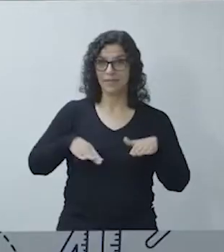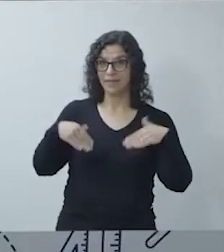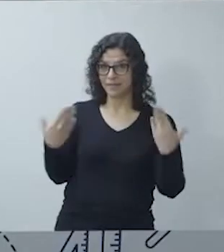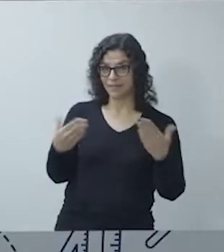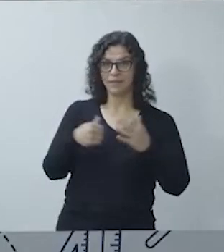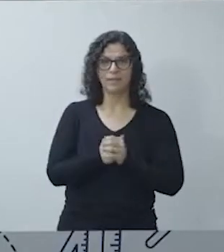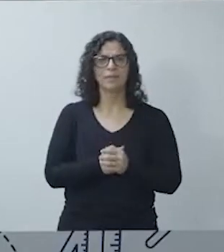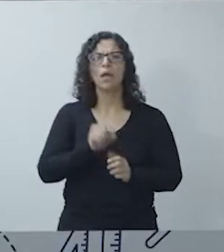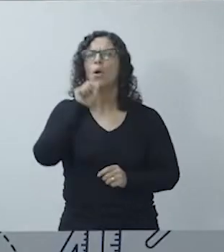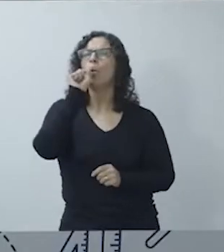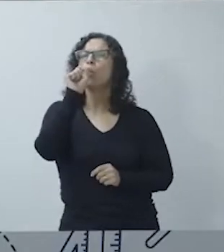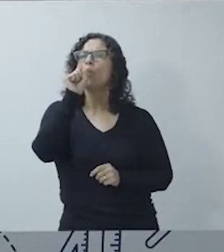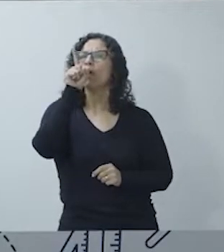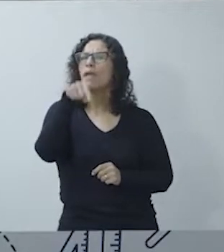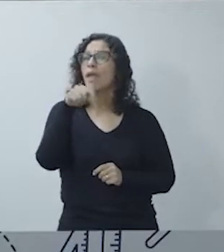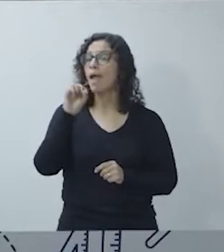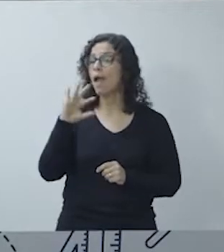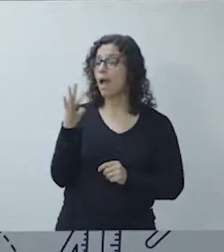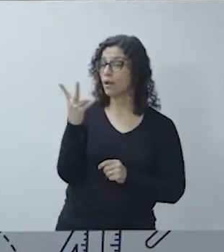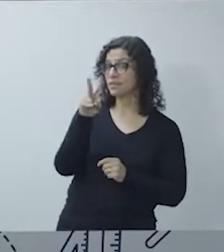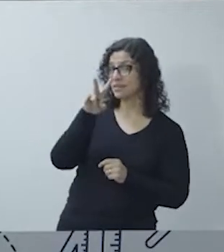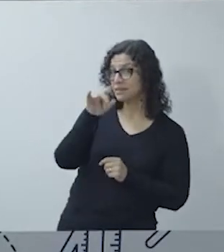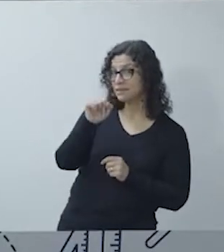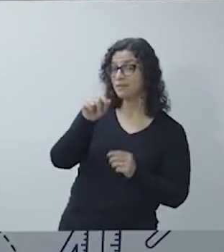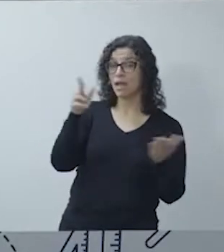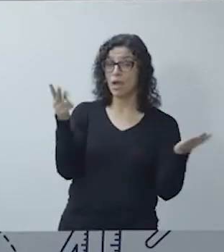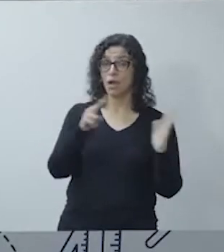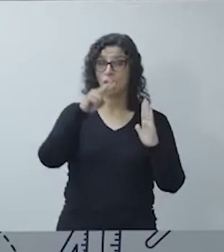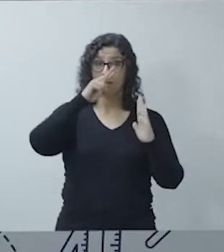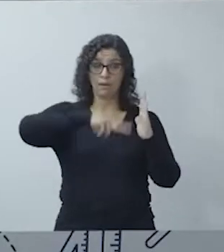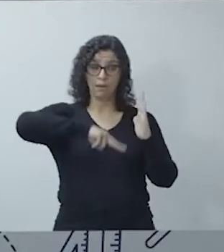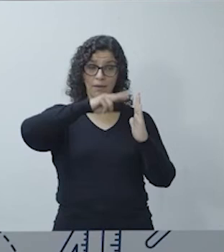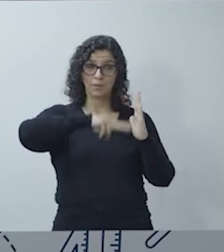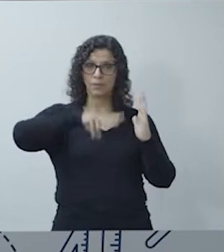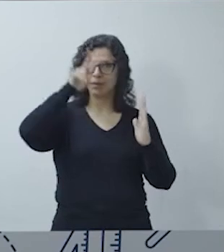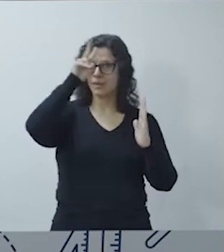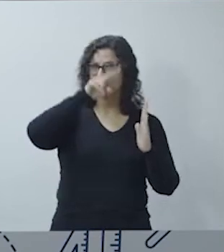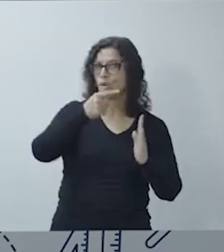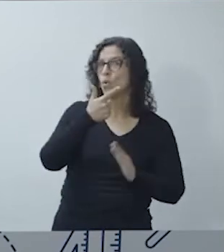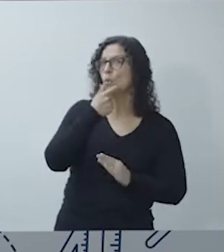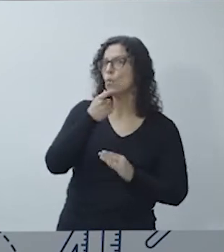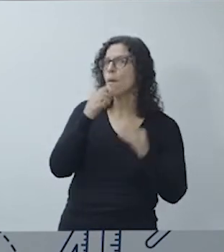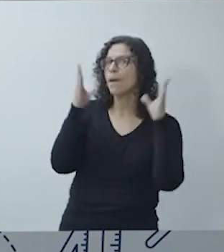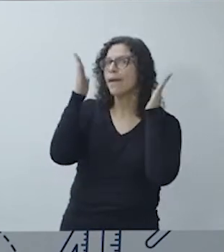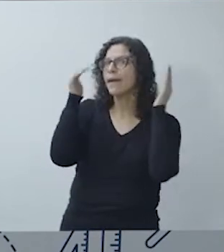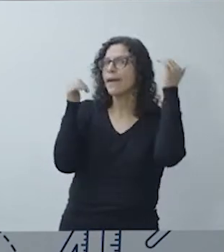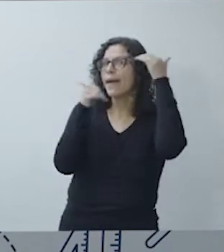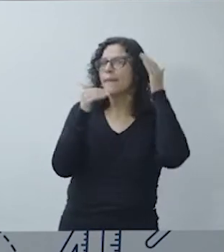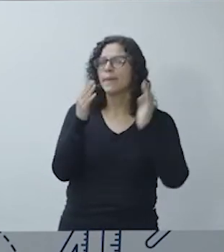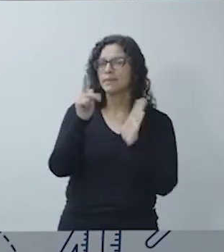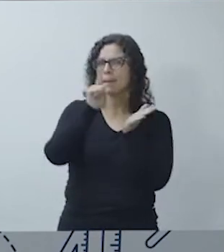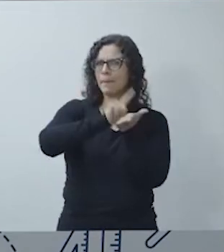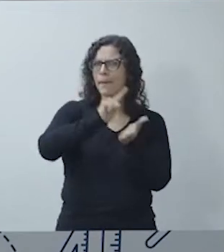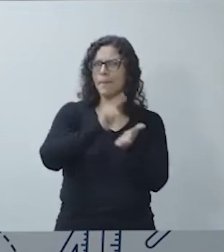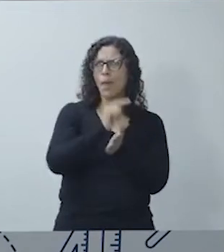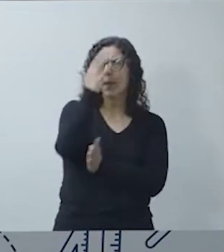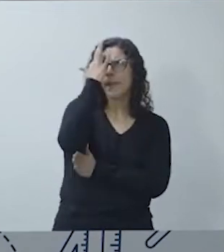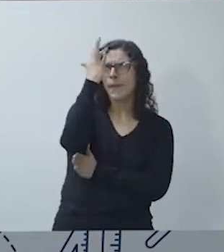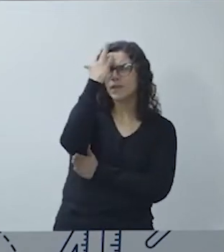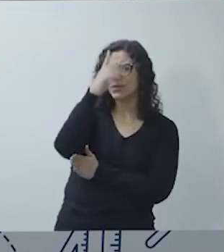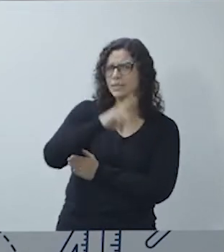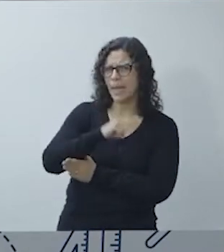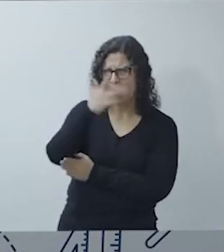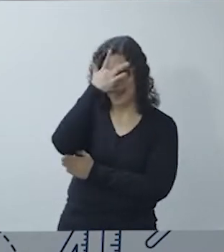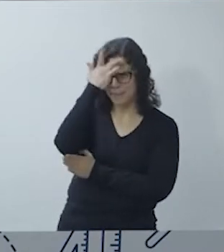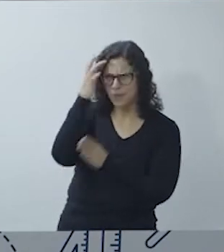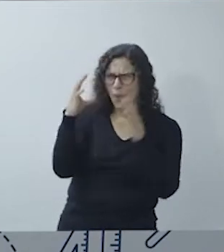Então, o que será que vai acontecer com esse homem de cabeça de papelão? Consegue imaginar uma pessoa